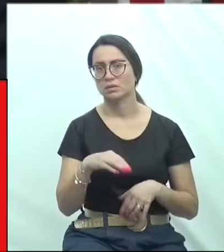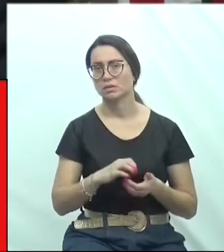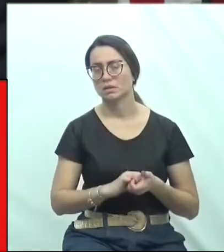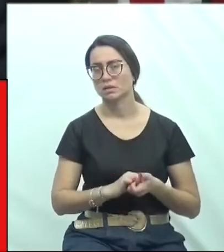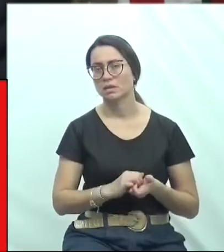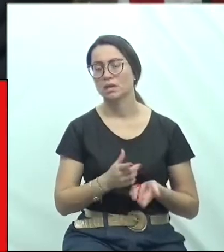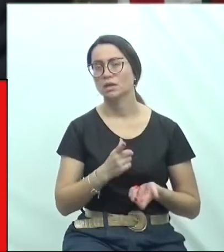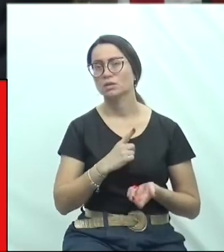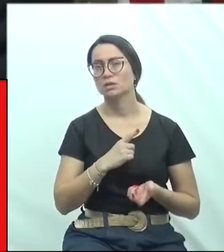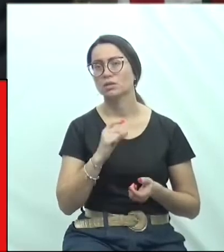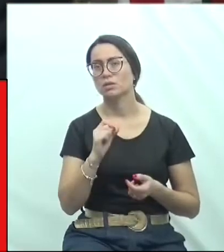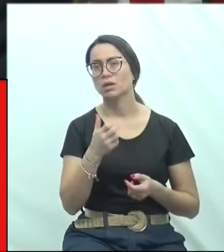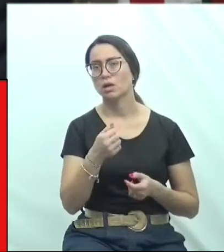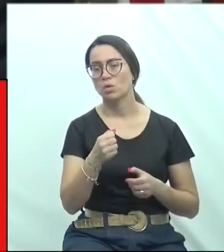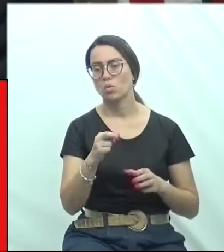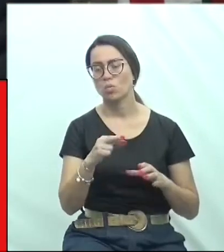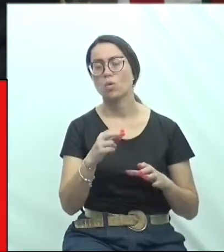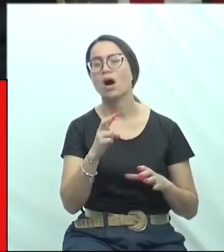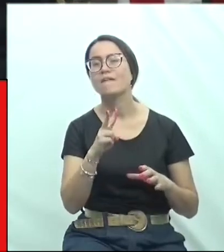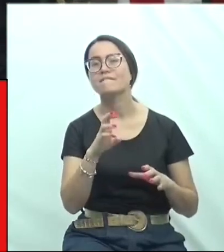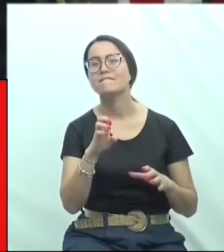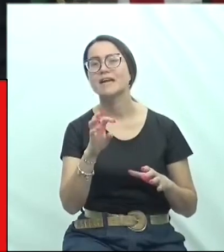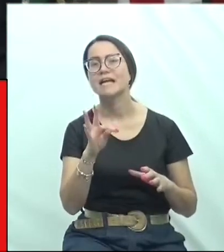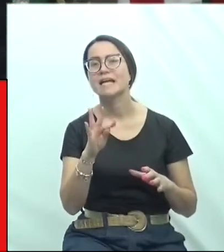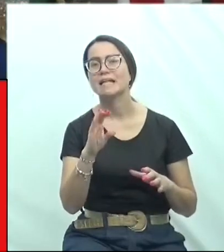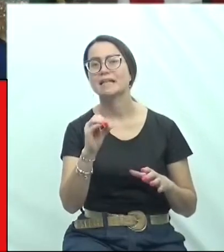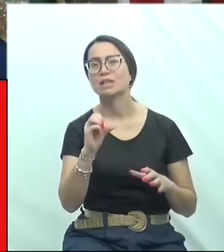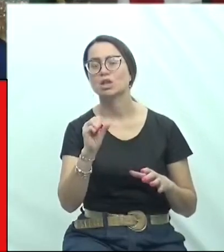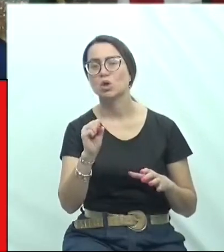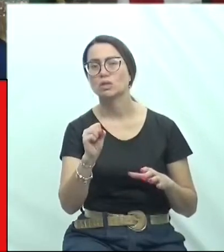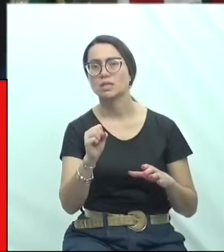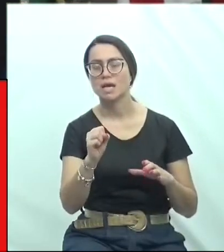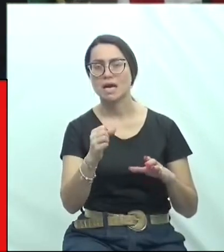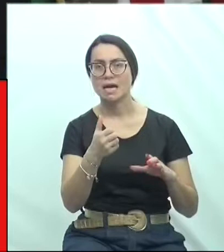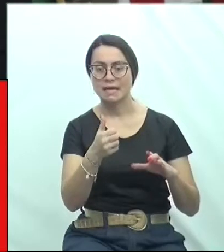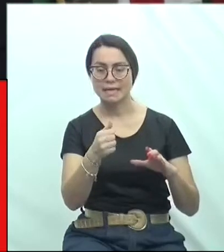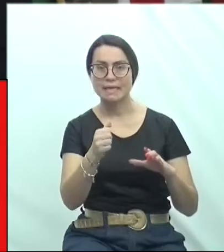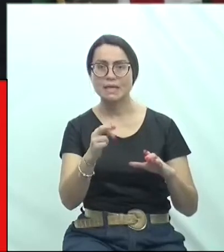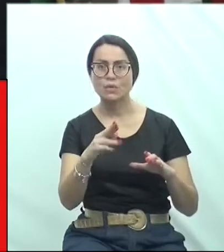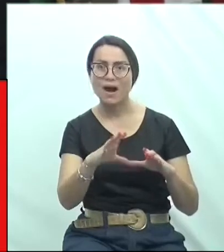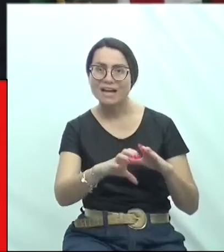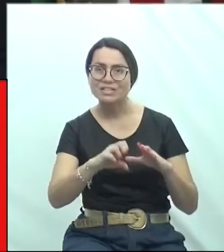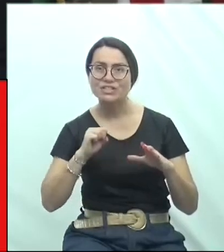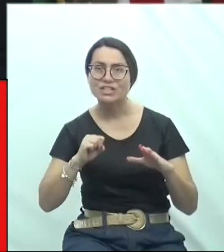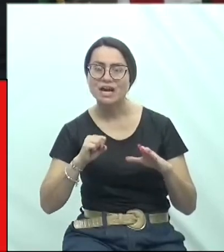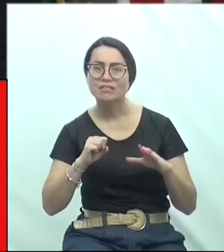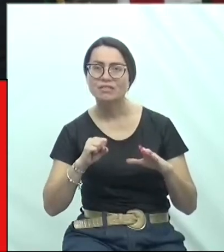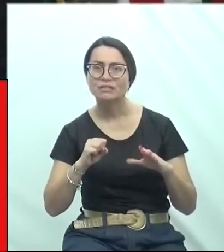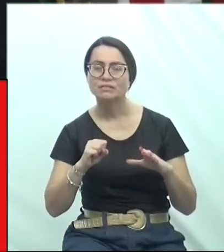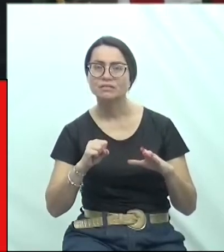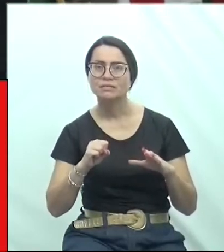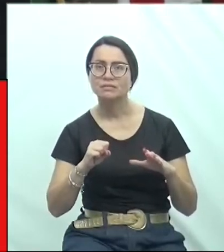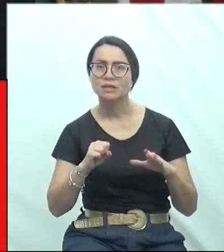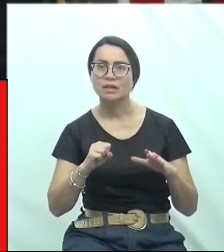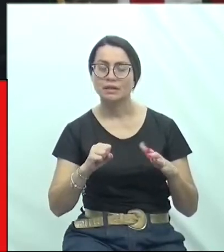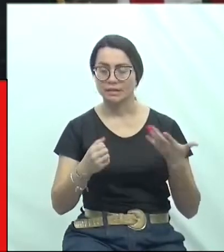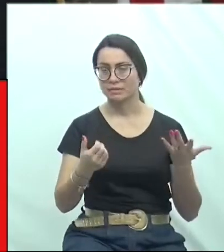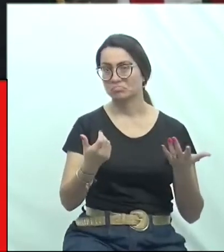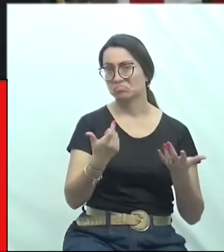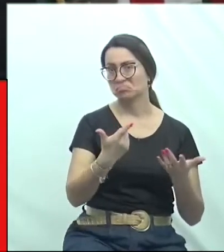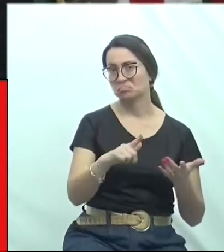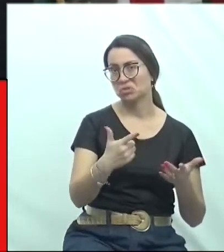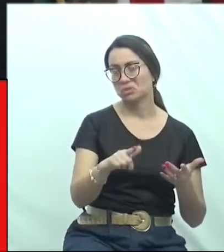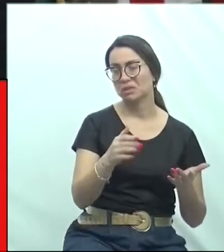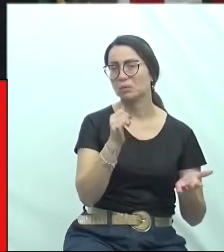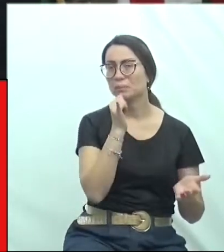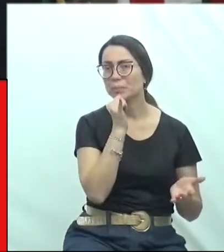ventosa que tirava o ar, não havendo a necessidade de qualquer instalação, de qualquer equipamento no